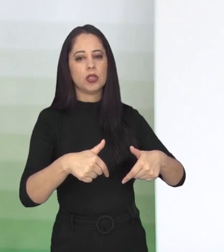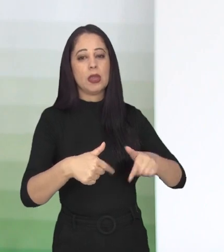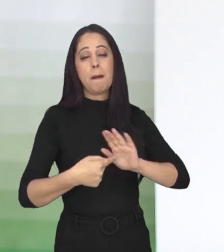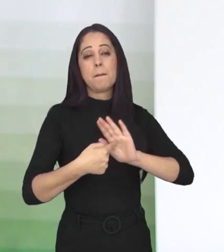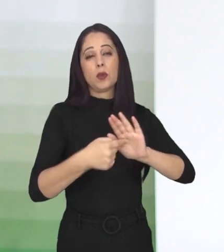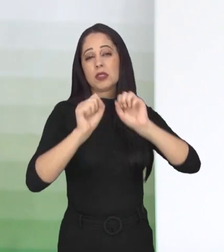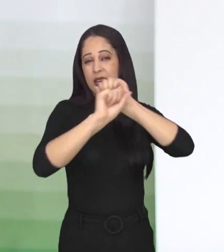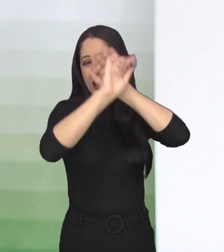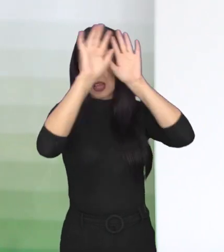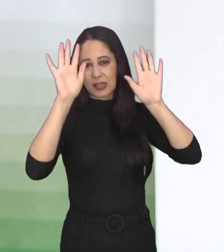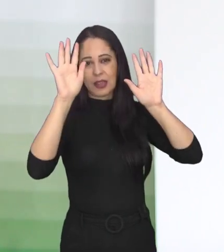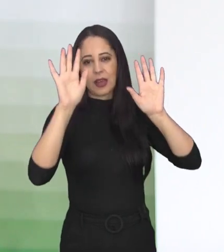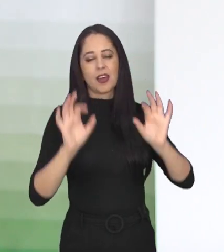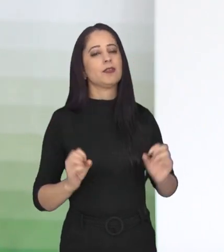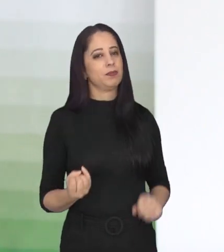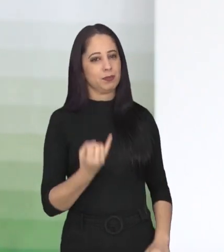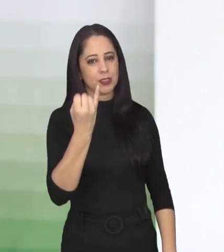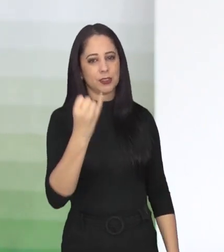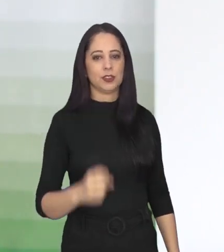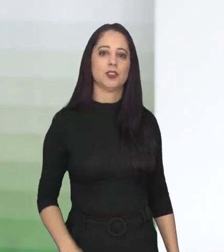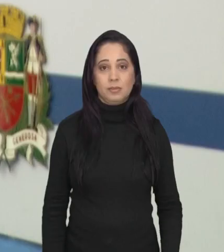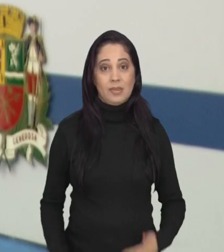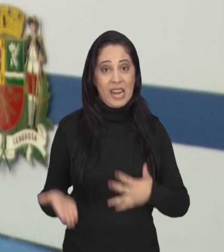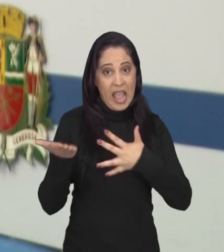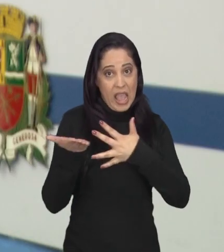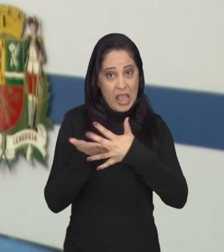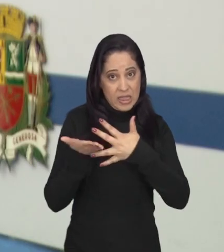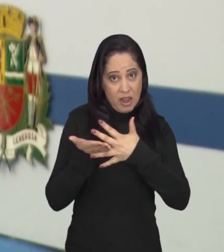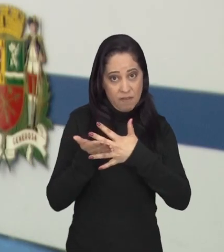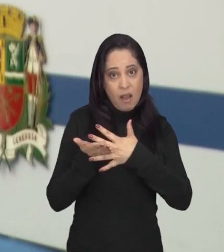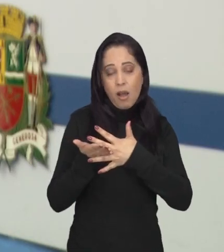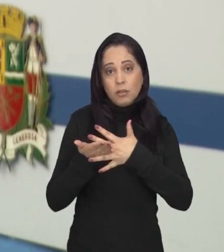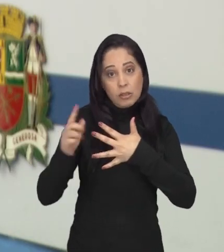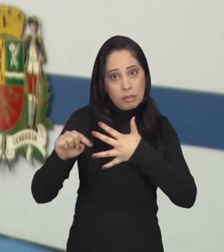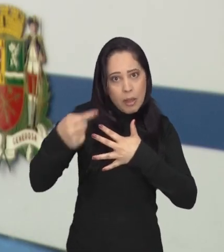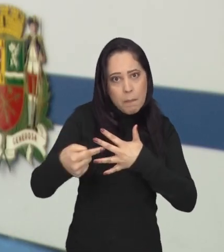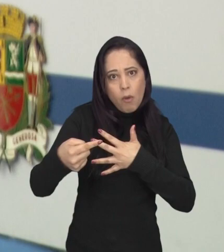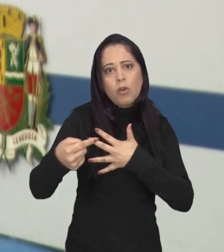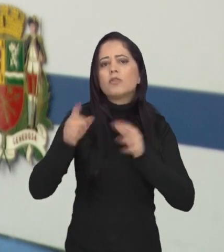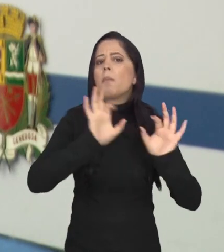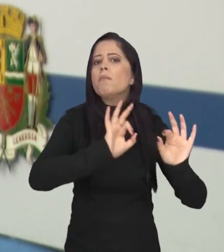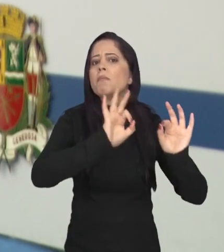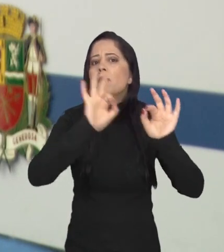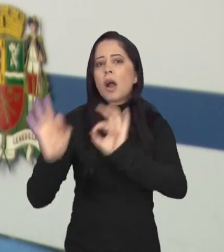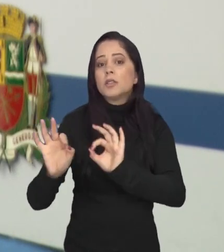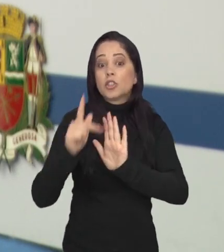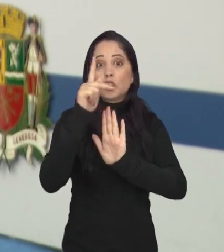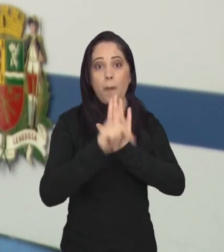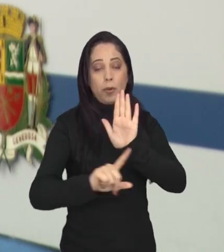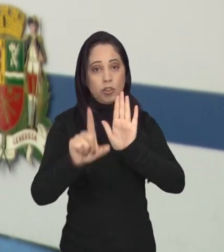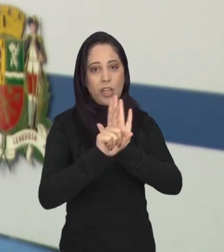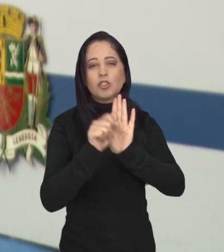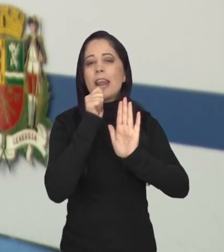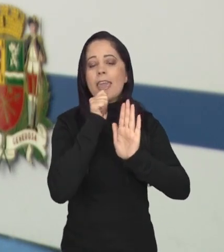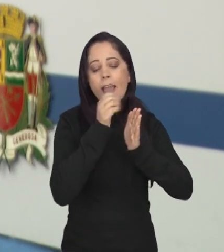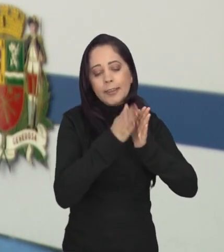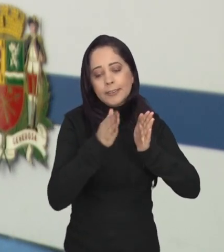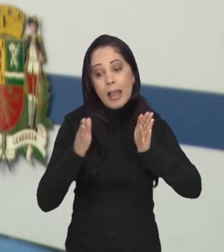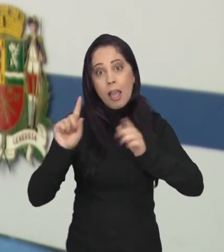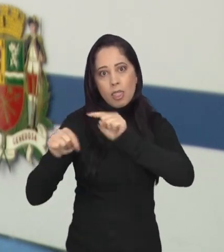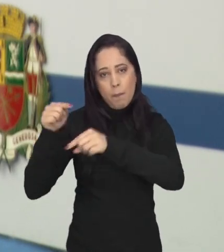né, para a população é essencial. E no próximo bloco, a gente vai rever outros projetos em tramitação.